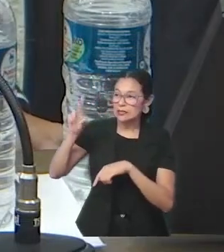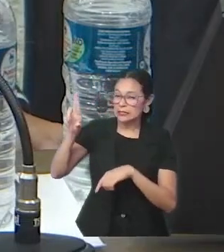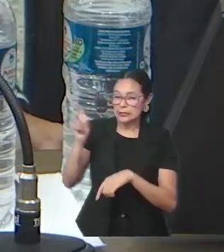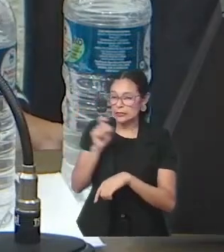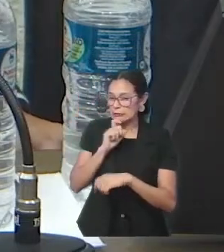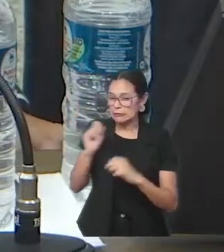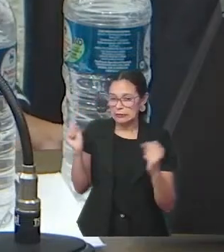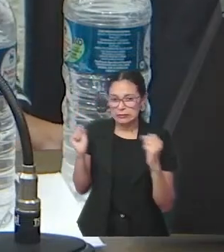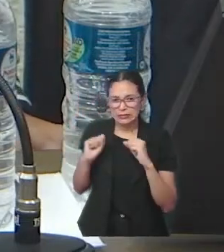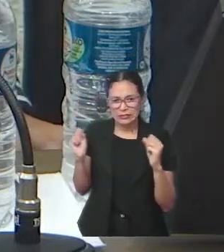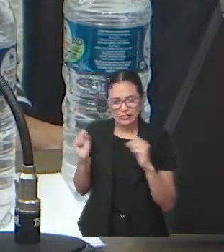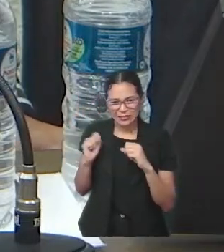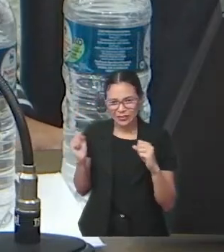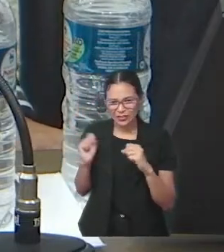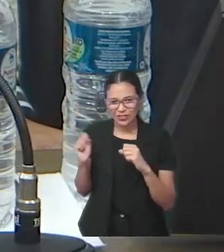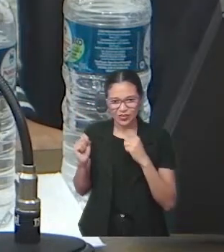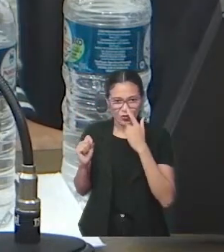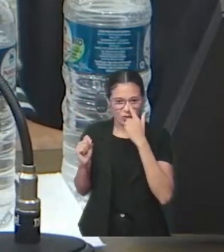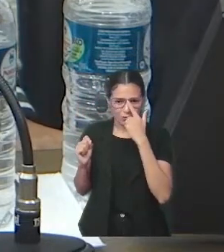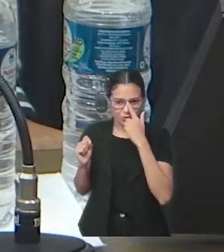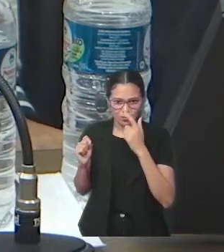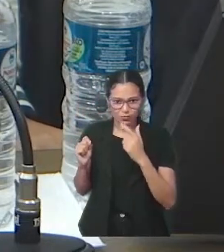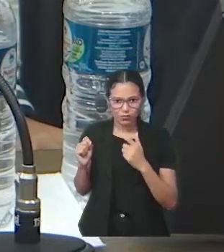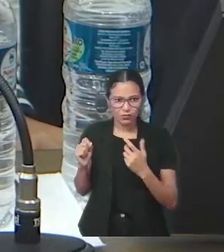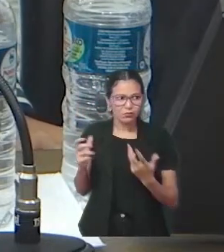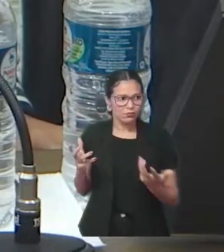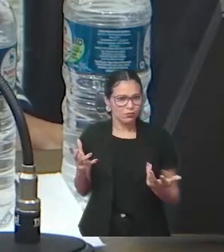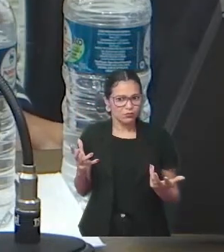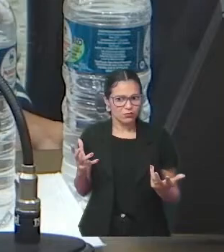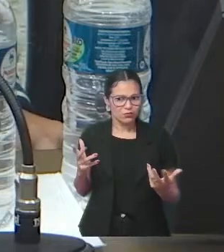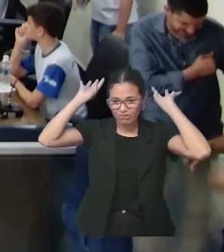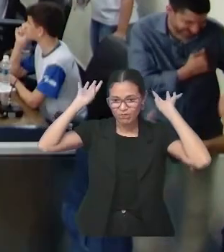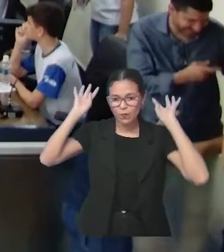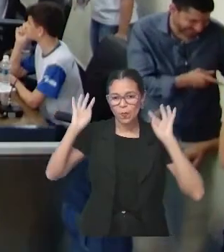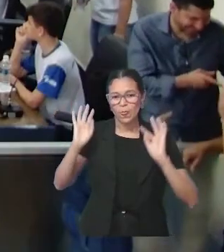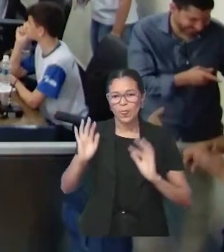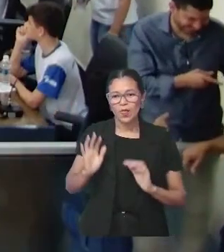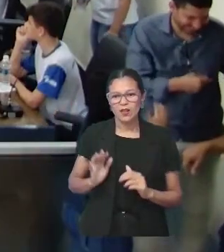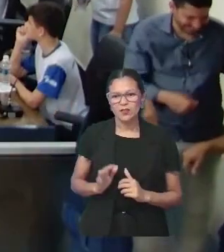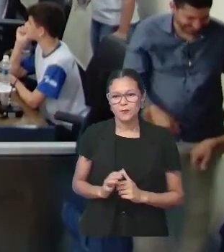gelada, parecendo uma Frozen, vai ter choque térmico, entende?